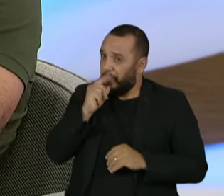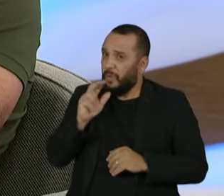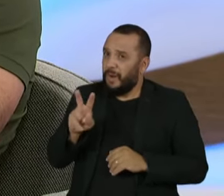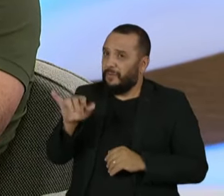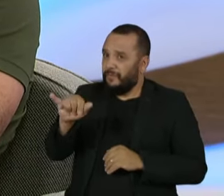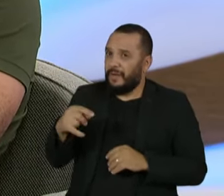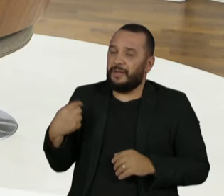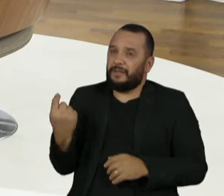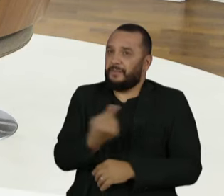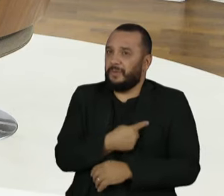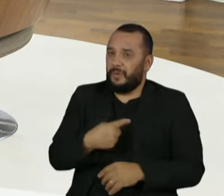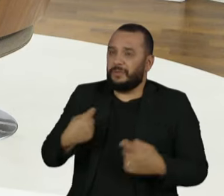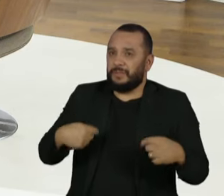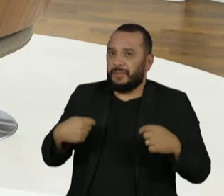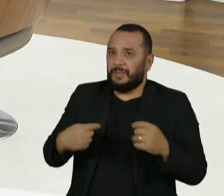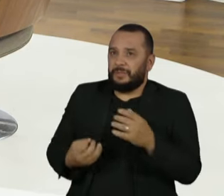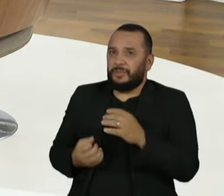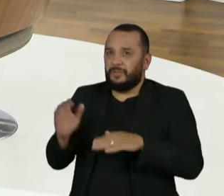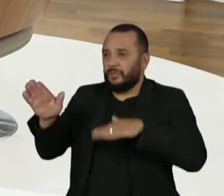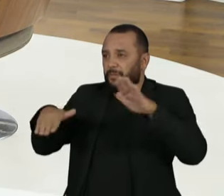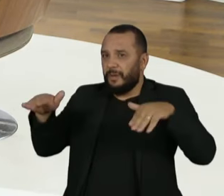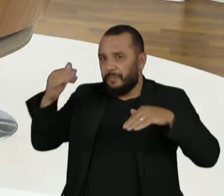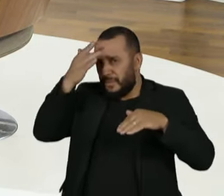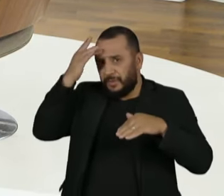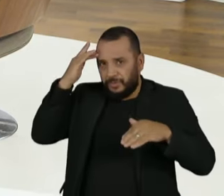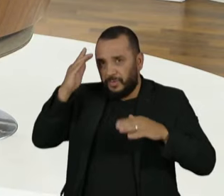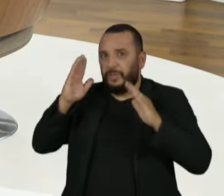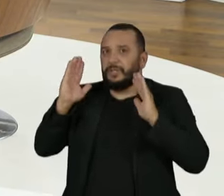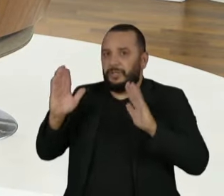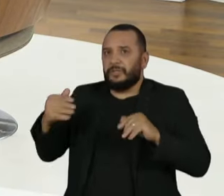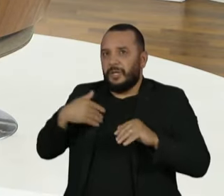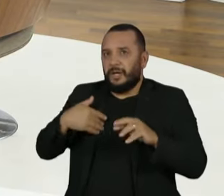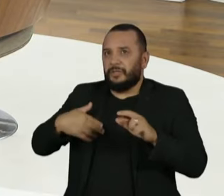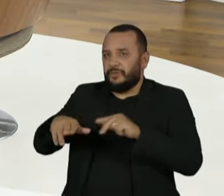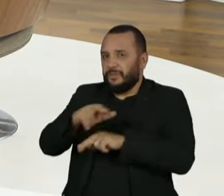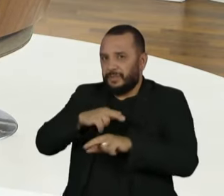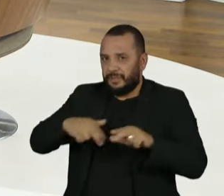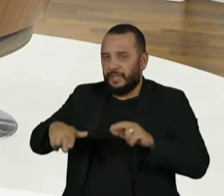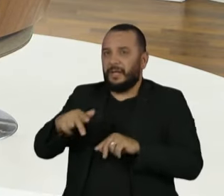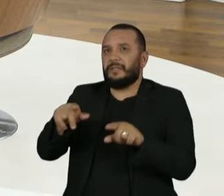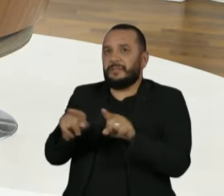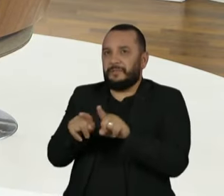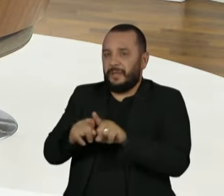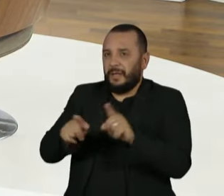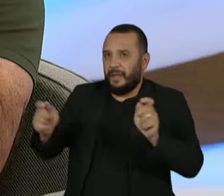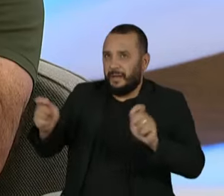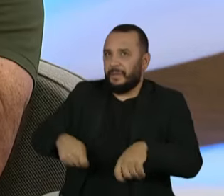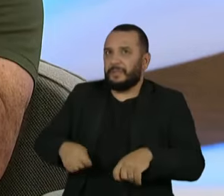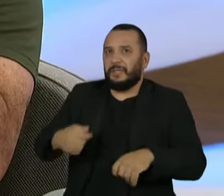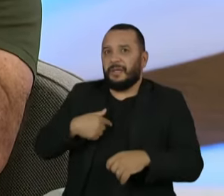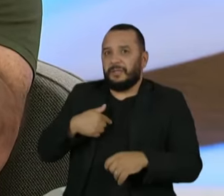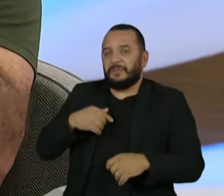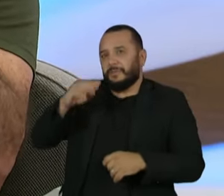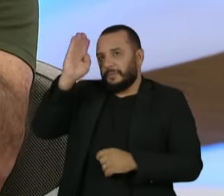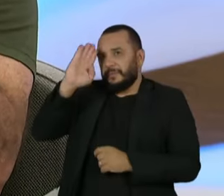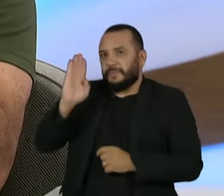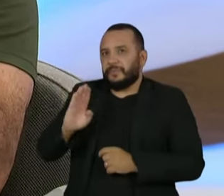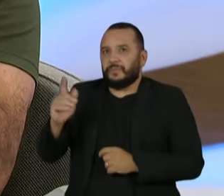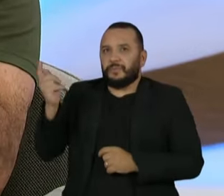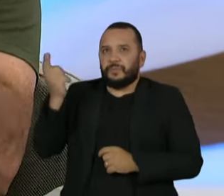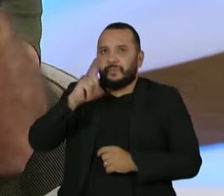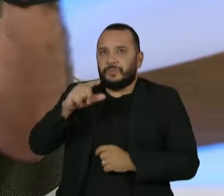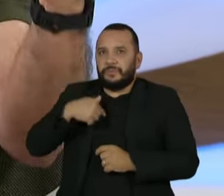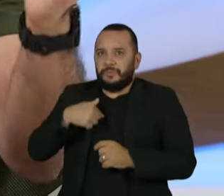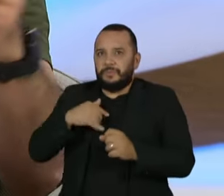a complexidade com a diversidade com uma inclusão do Brasil nessa complexidade de fazer por exemplo